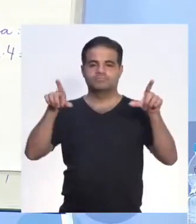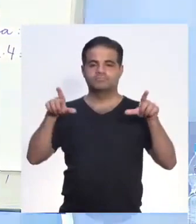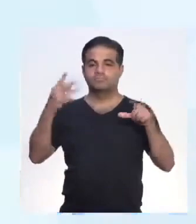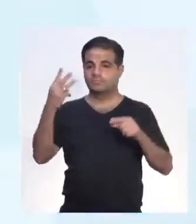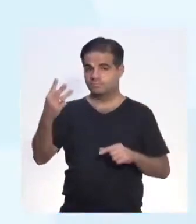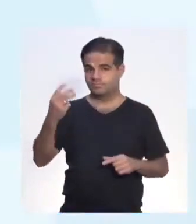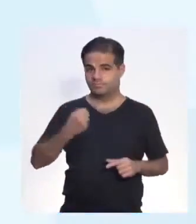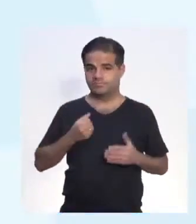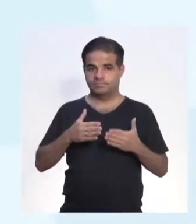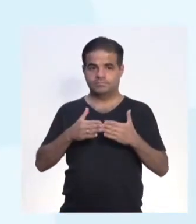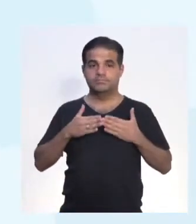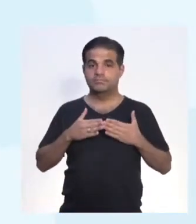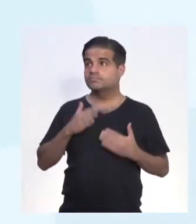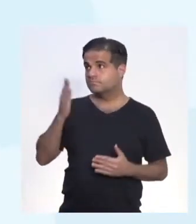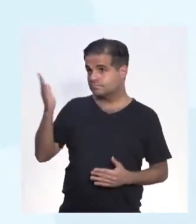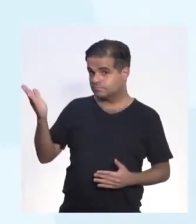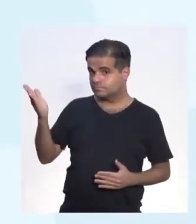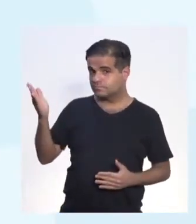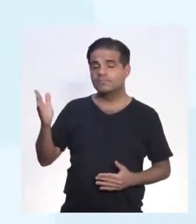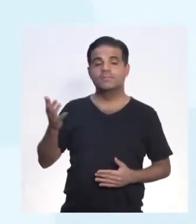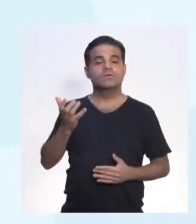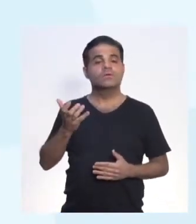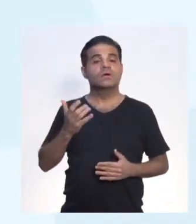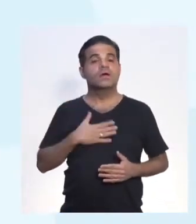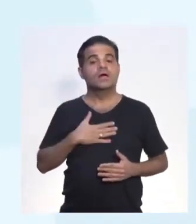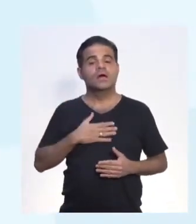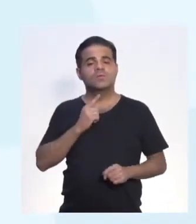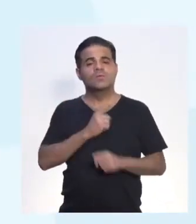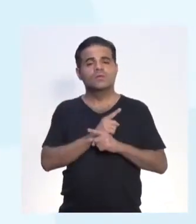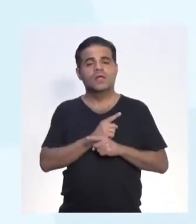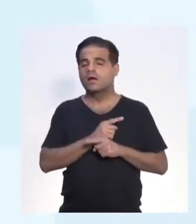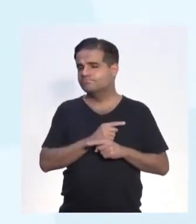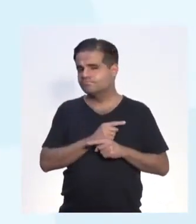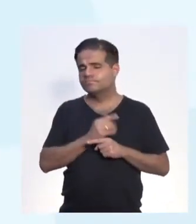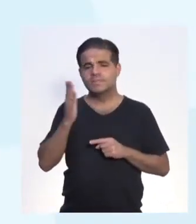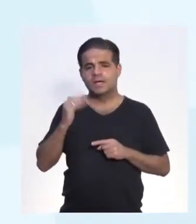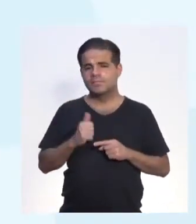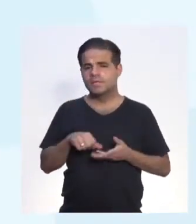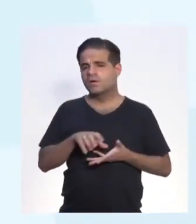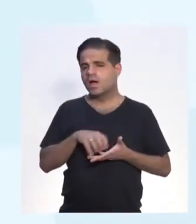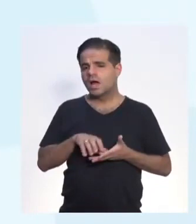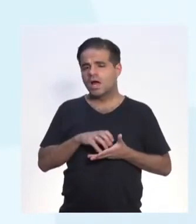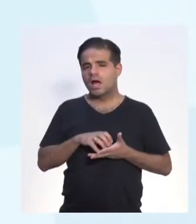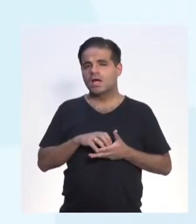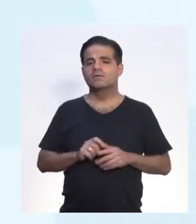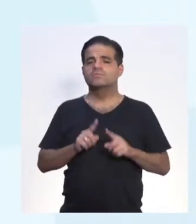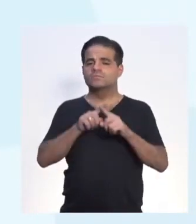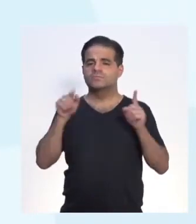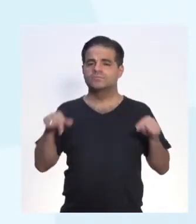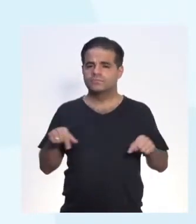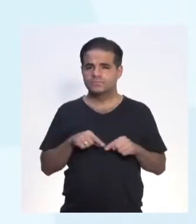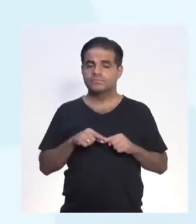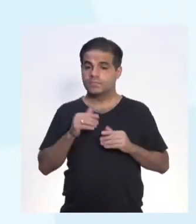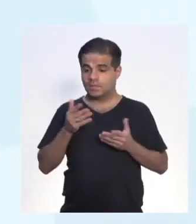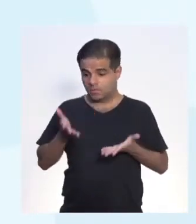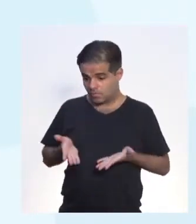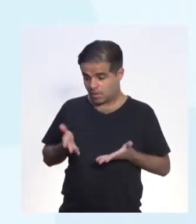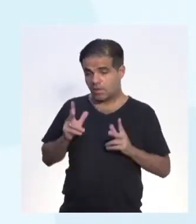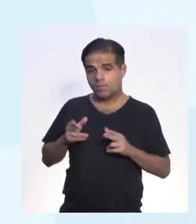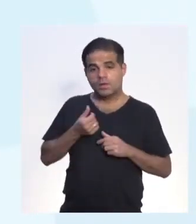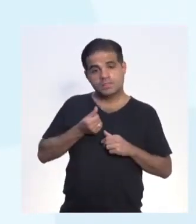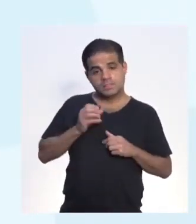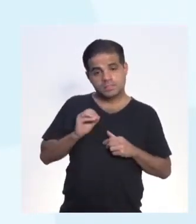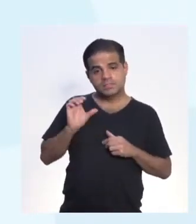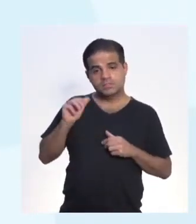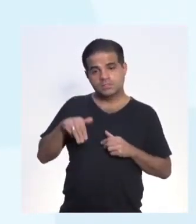atividade 3 na tela. Essa mesmo. Eu quero agora achar o quê? Vamos lá. Sabendo que a área do retângulo abaixo é igual a